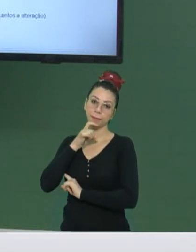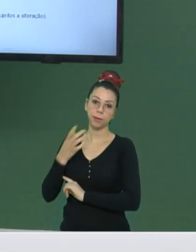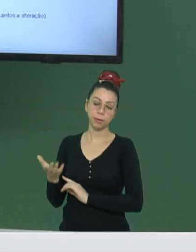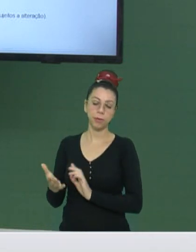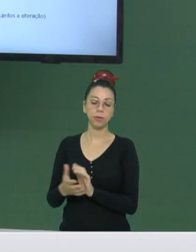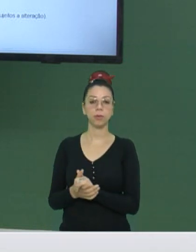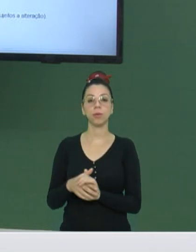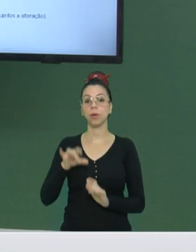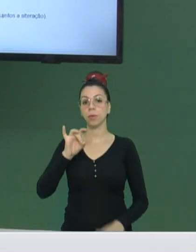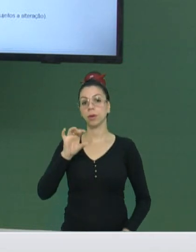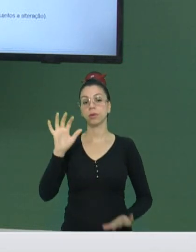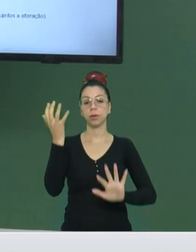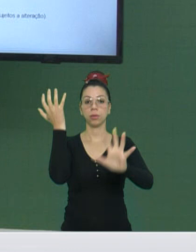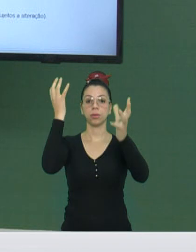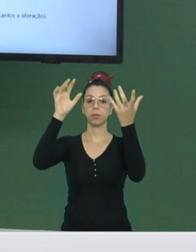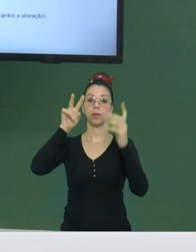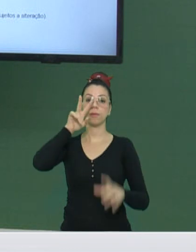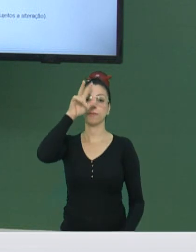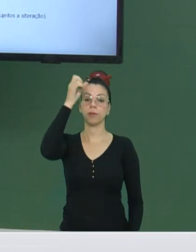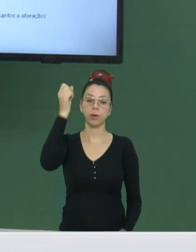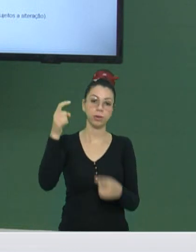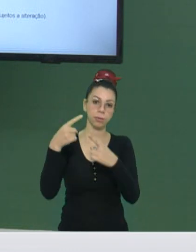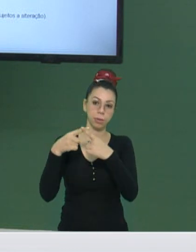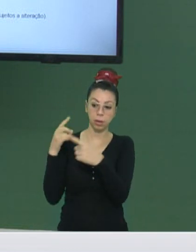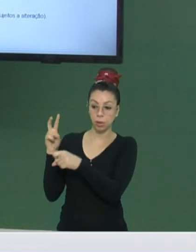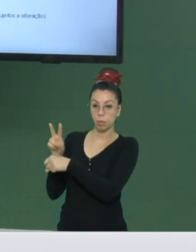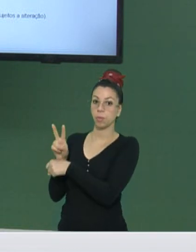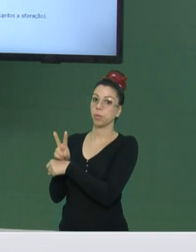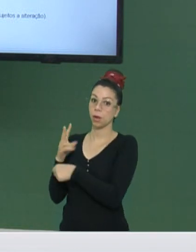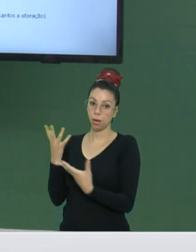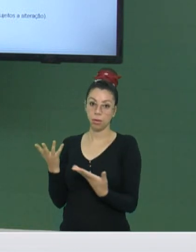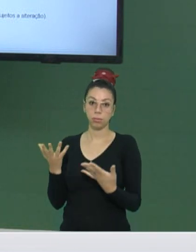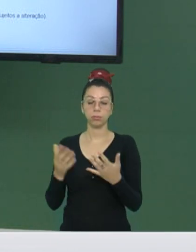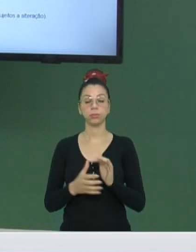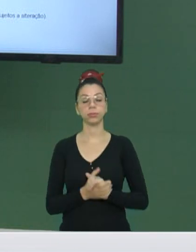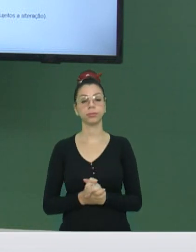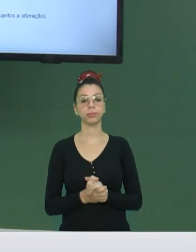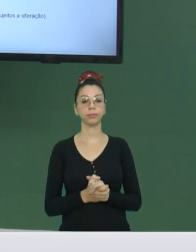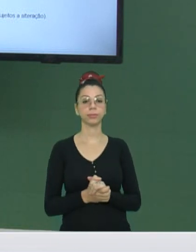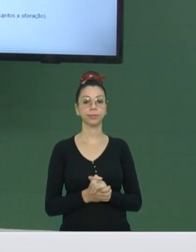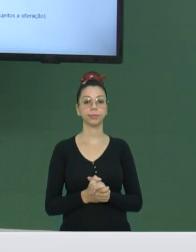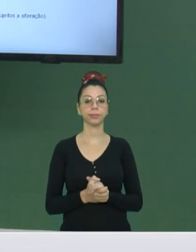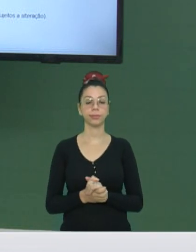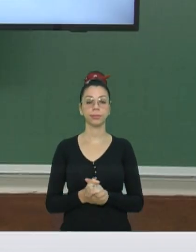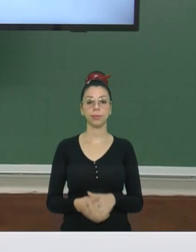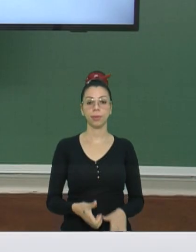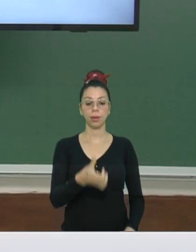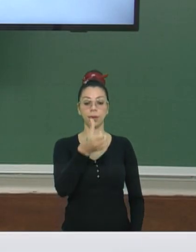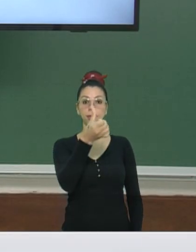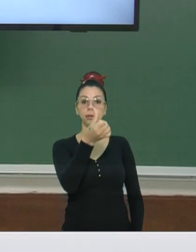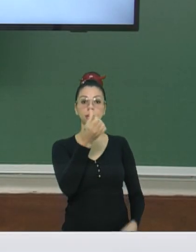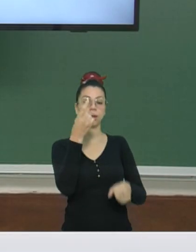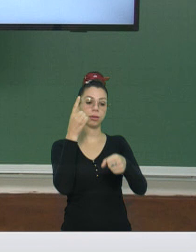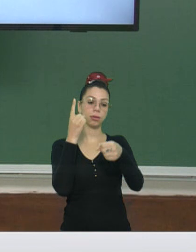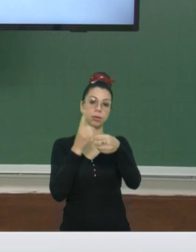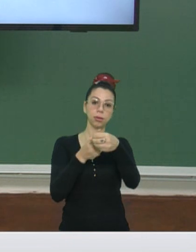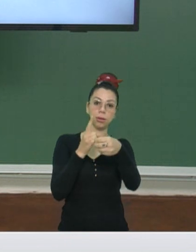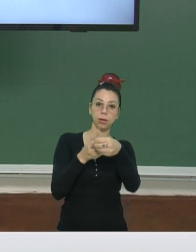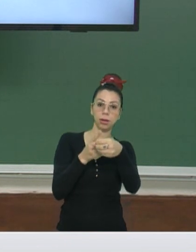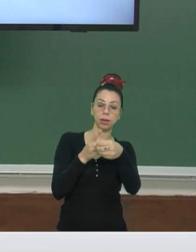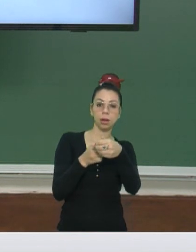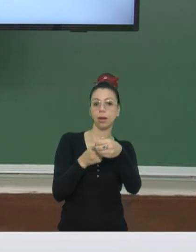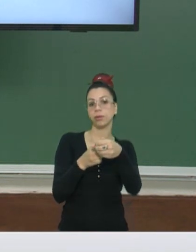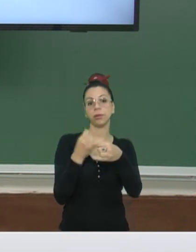fatores fortes aí, que é a questão dos cuidados que nós temos que tomar, né? E 6 municípios, pessoal, não